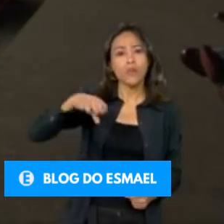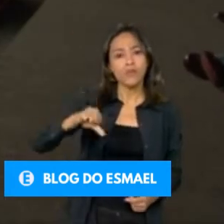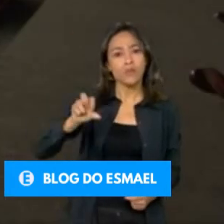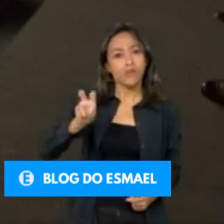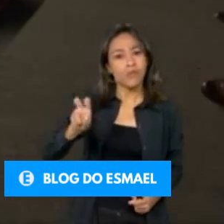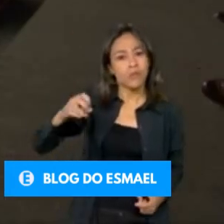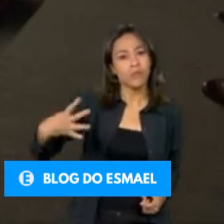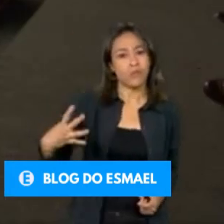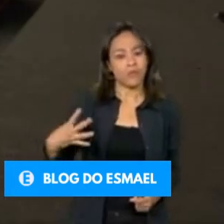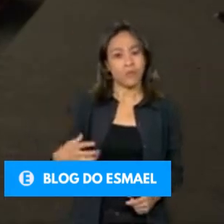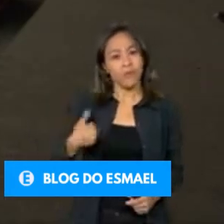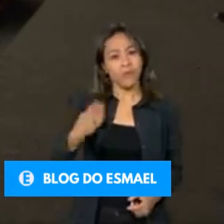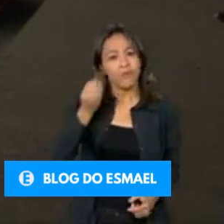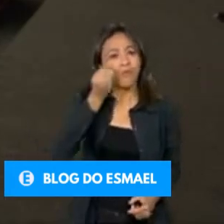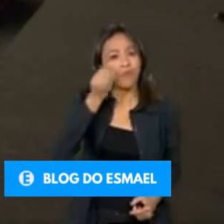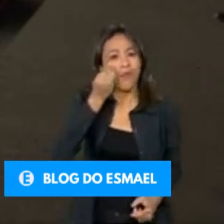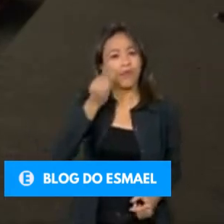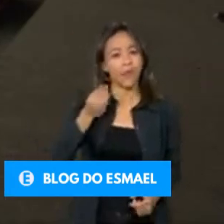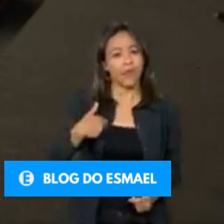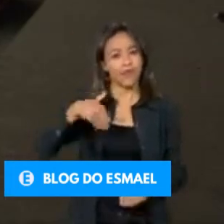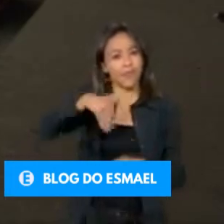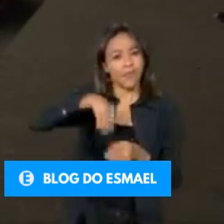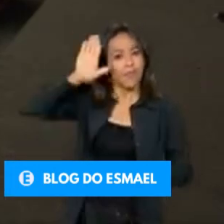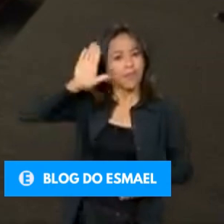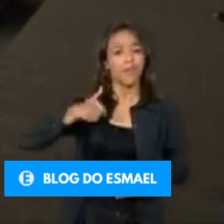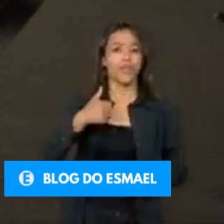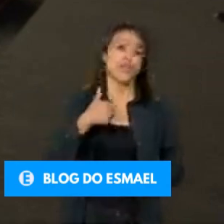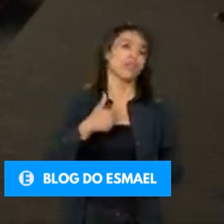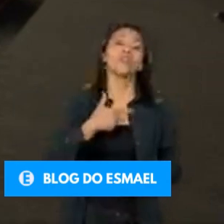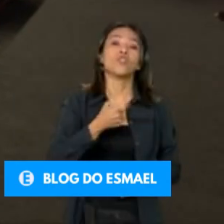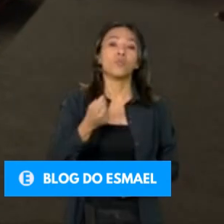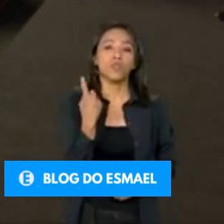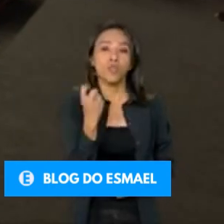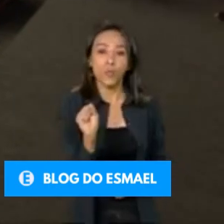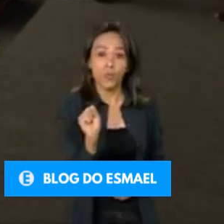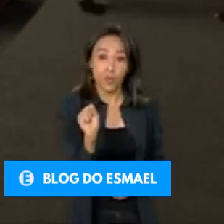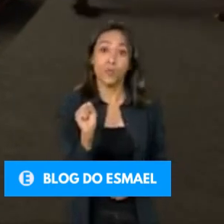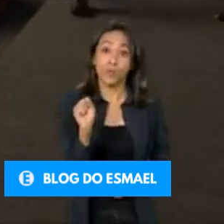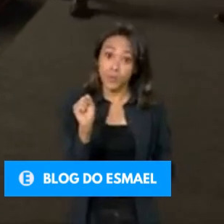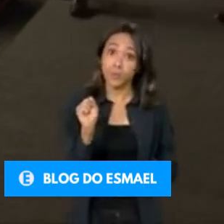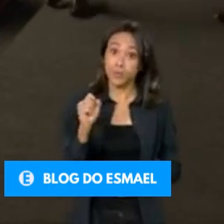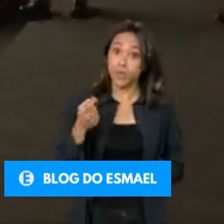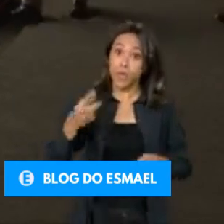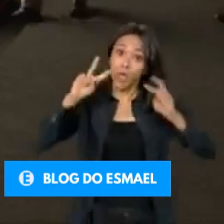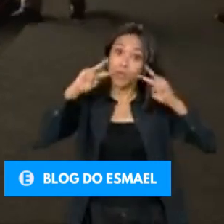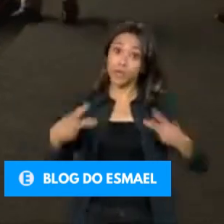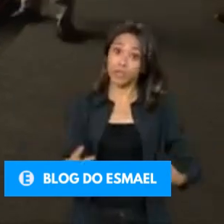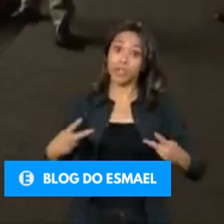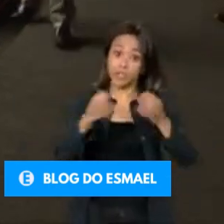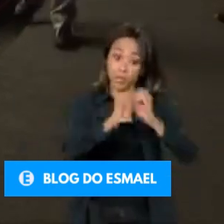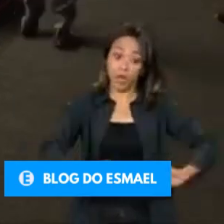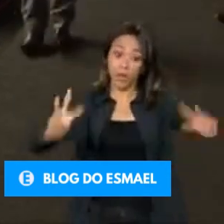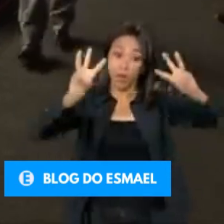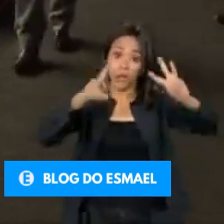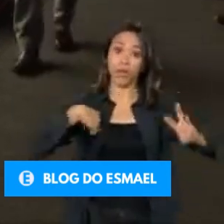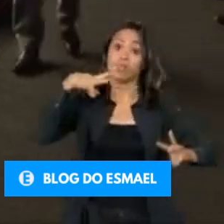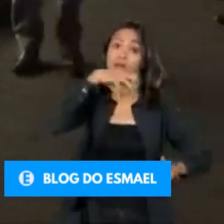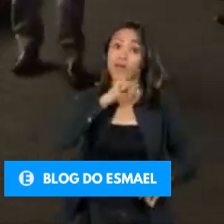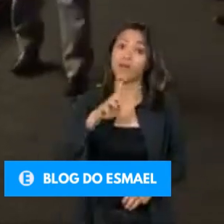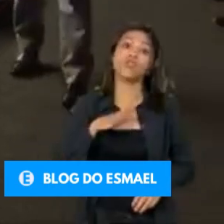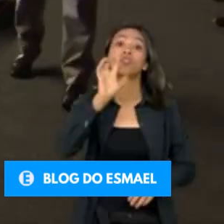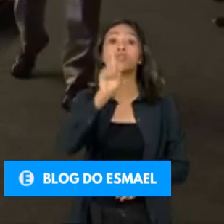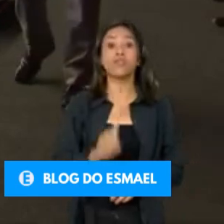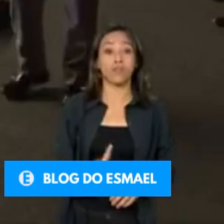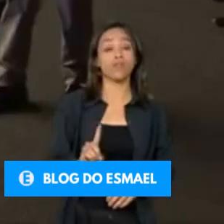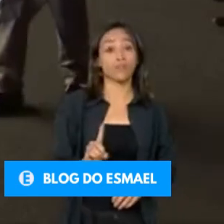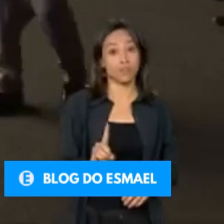1954. Eu tentei ser candidato em 2018. Inclusive com o reconhecimento da ONU, que achou que eu tinha o direito de ser